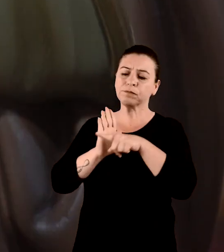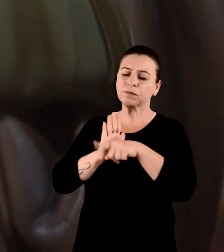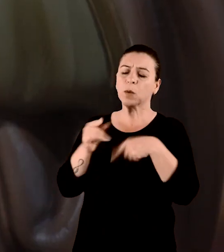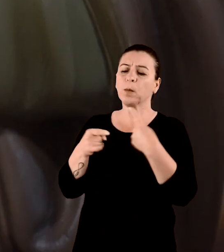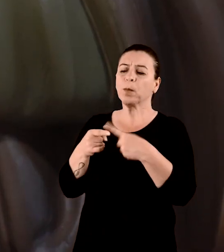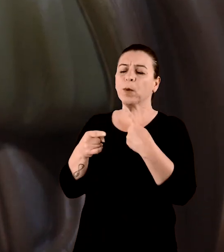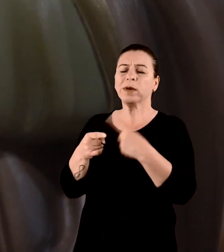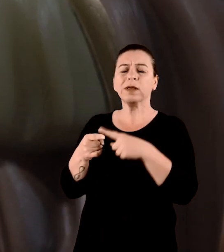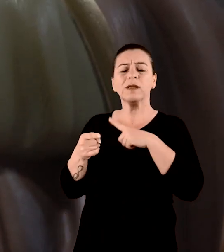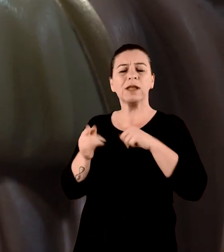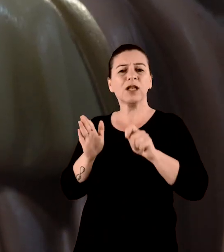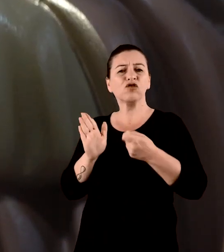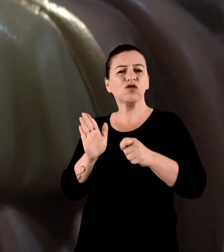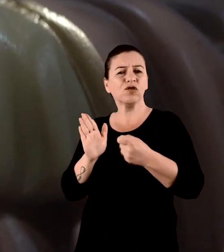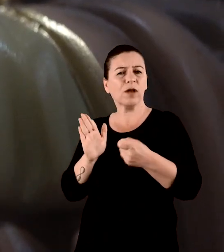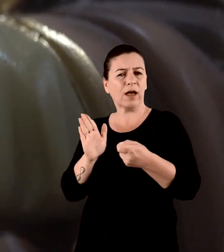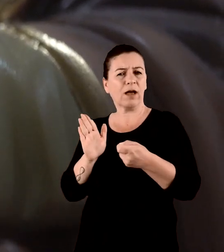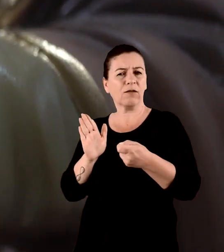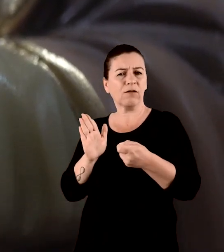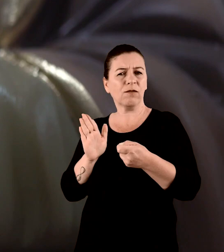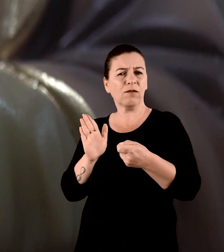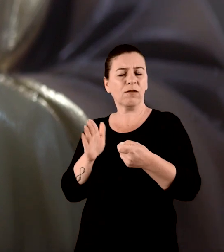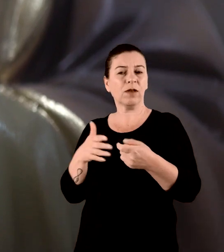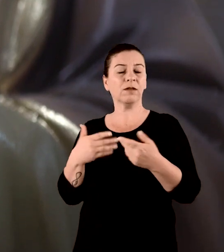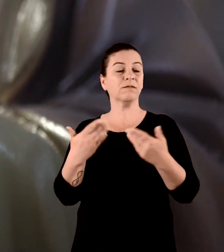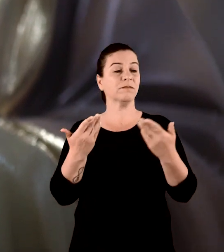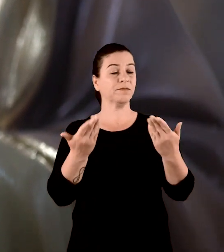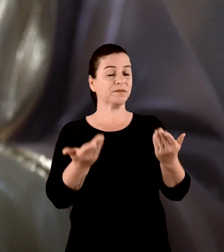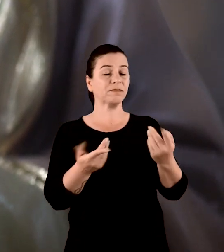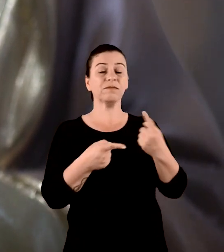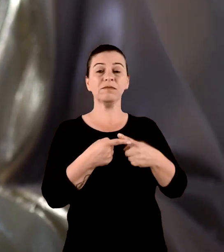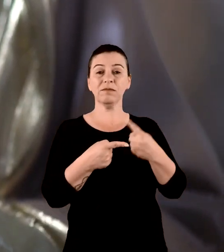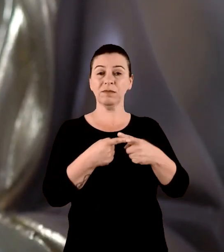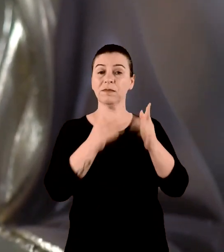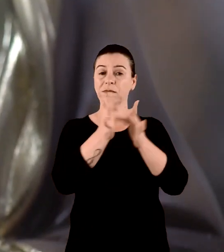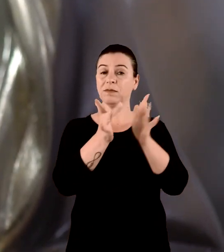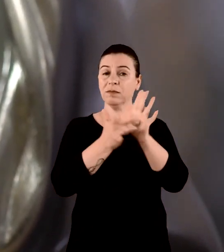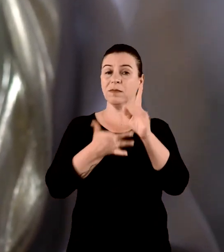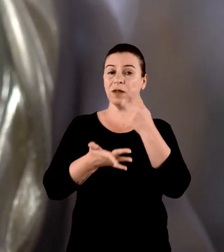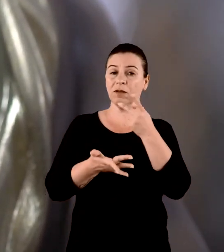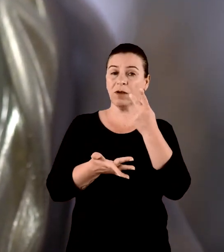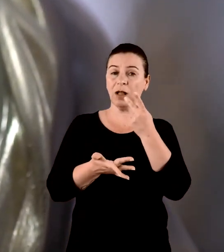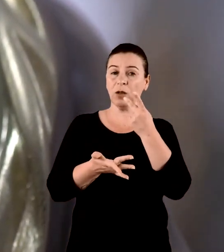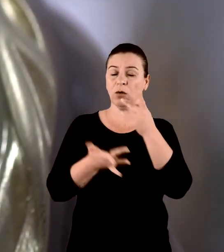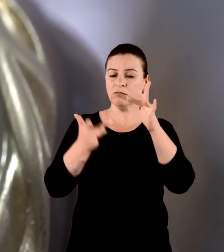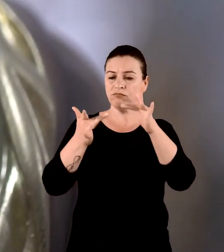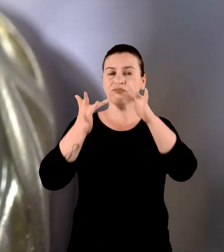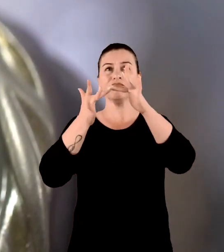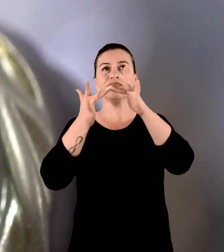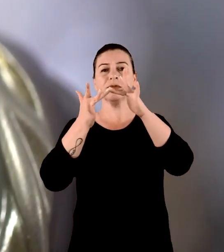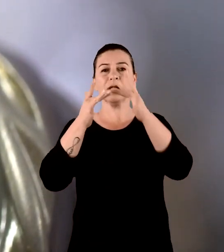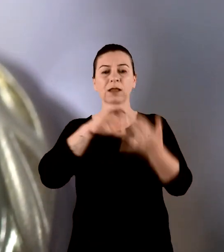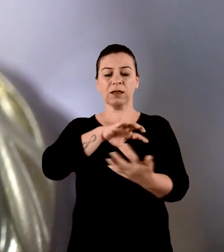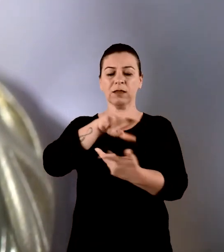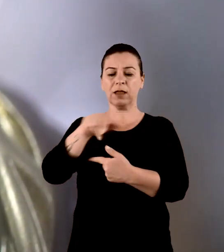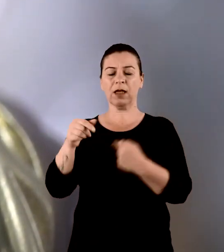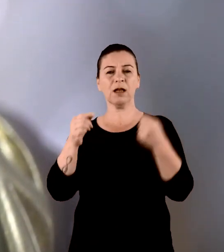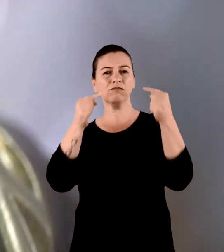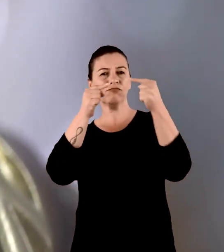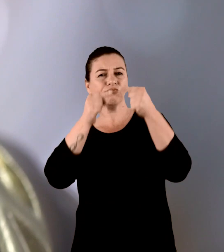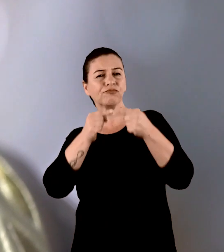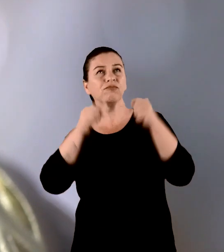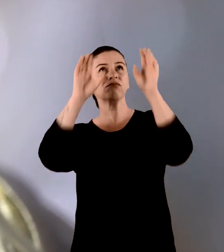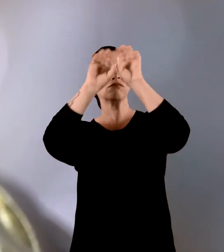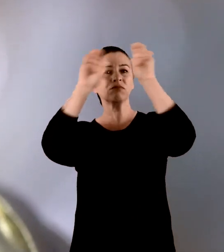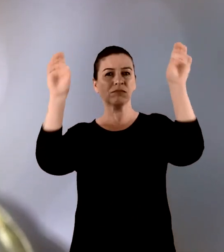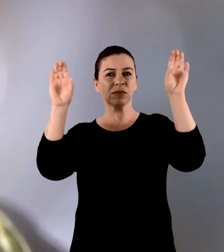ele me perguntando do significado, mas por que ele tem a chave na mão? Eu falei para ele, não, porque Jesus disse, né? O que ligares na terra será